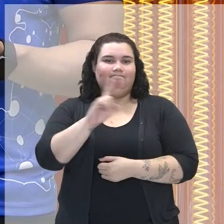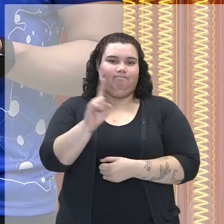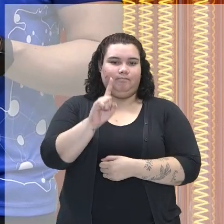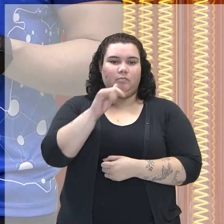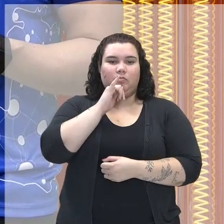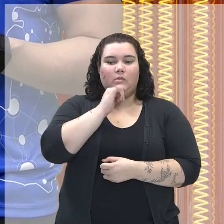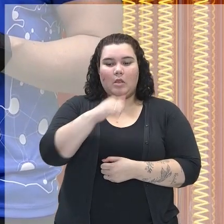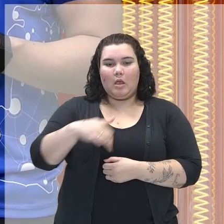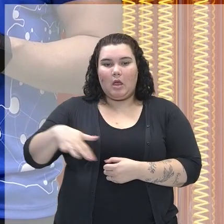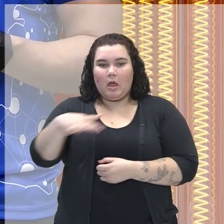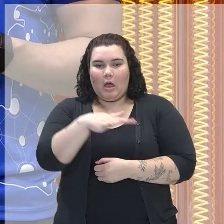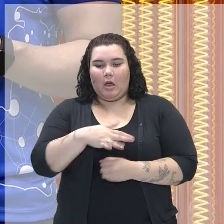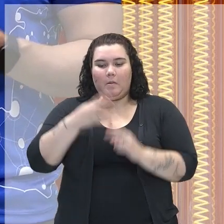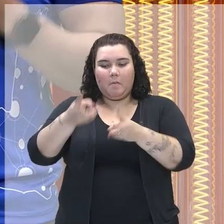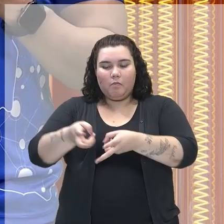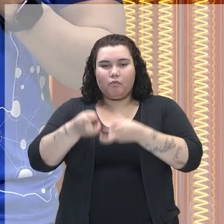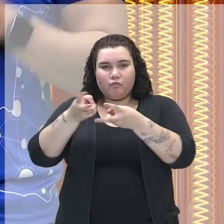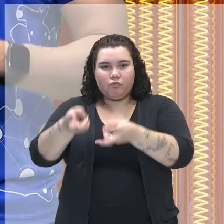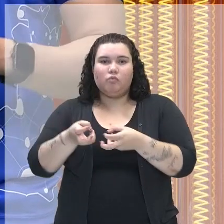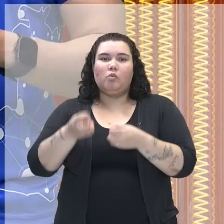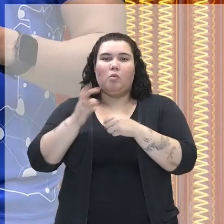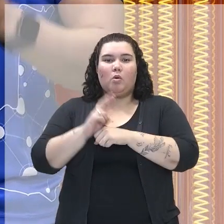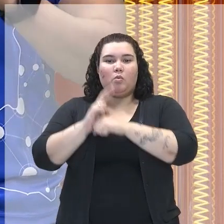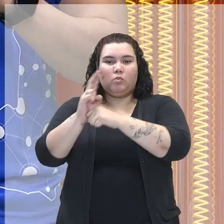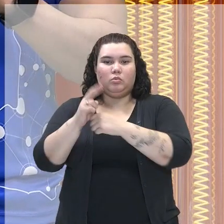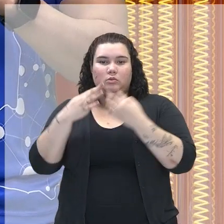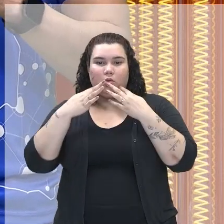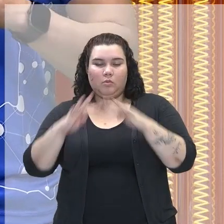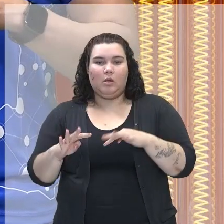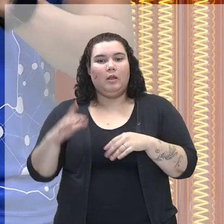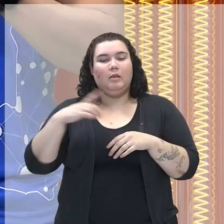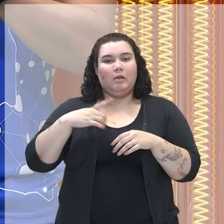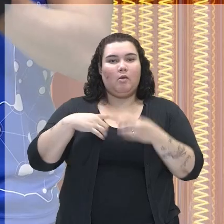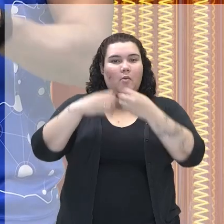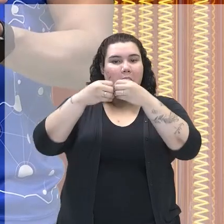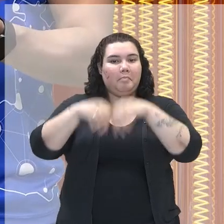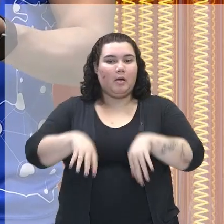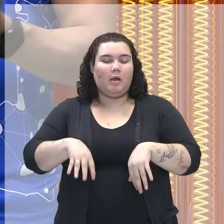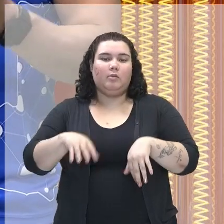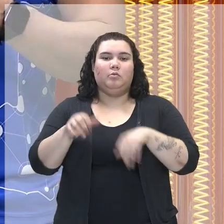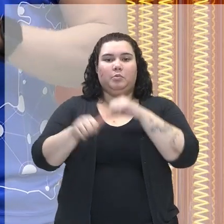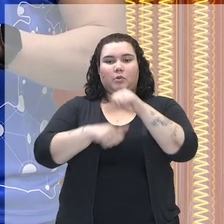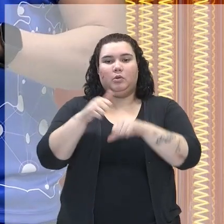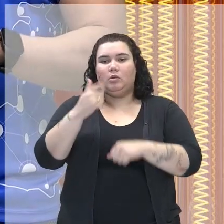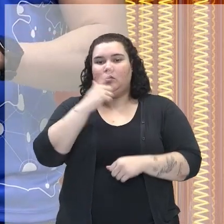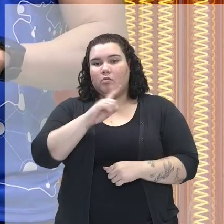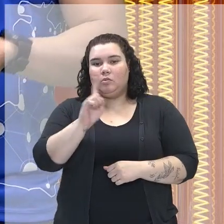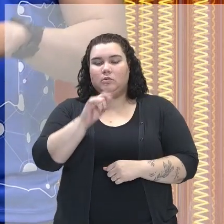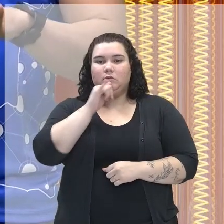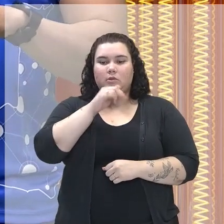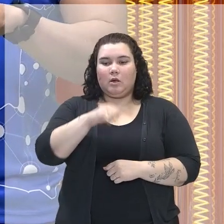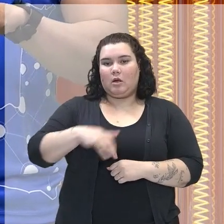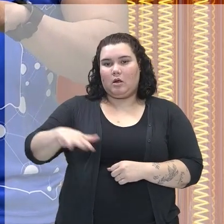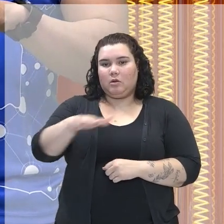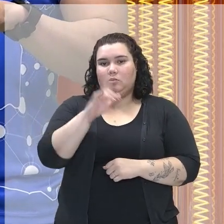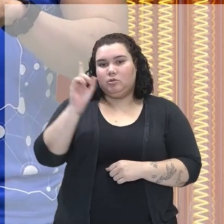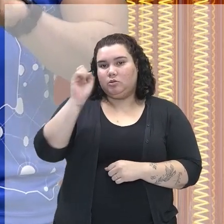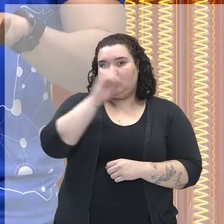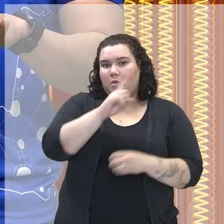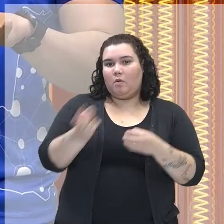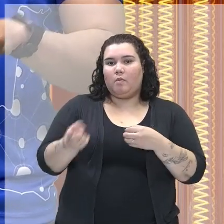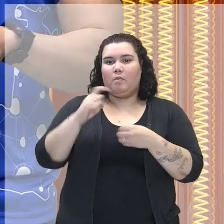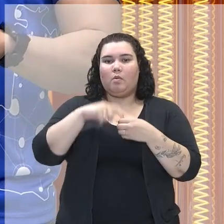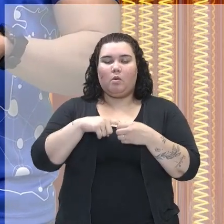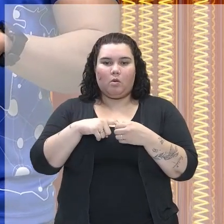extração dos recursos minerais, a gente tem impactos ambientais que são irreversíveis. Essas áreas dificilmente vão voltar